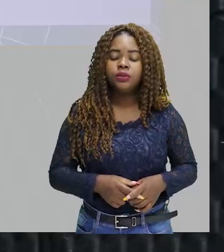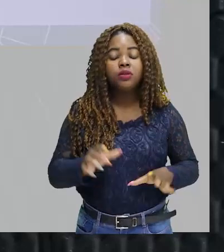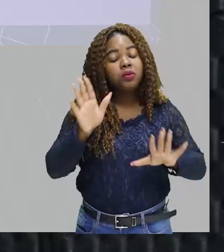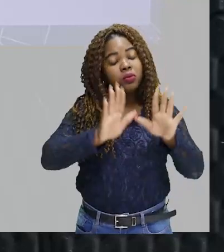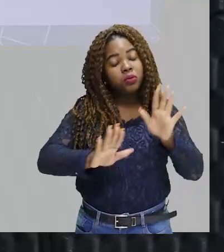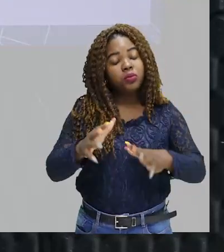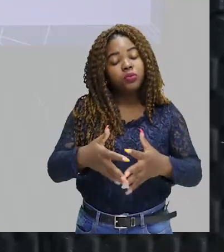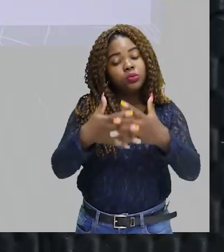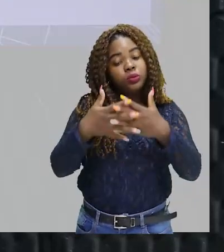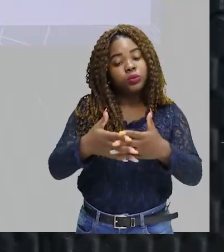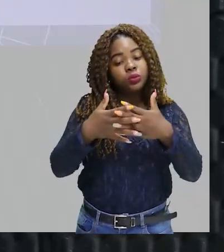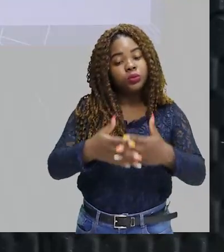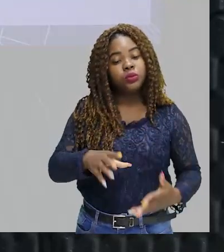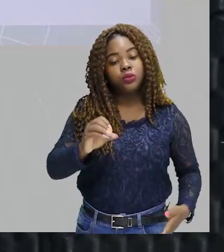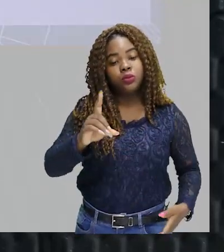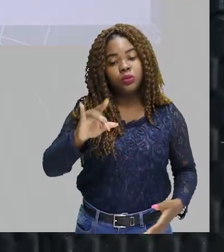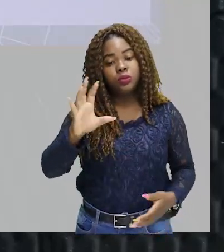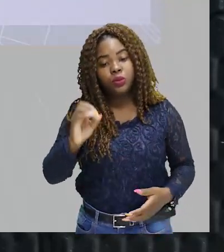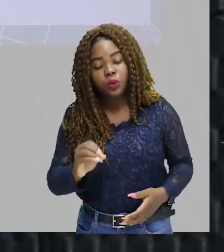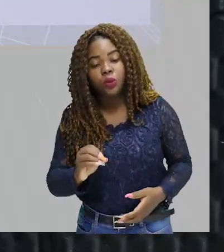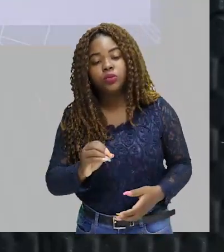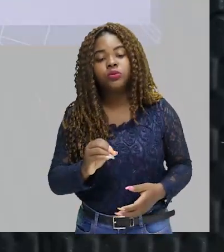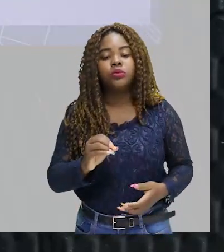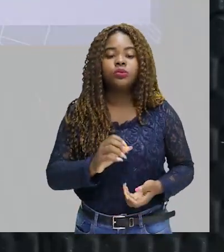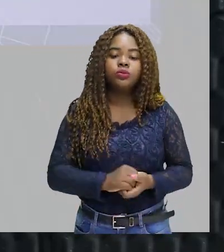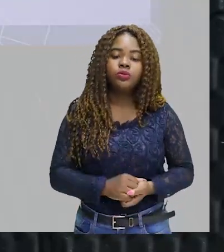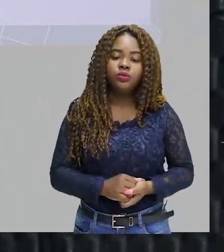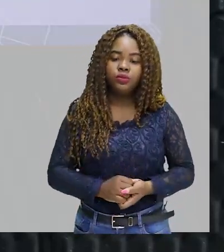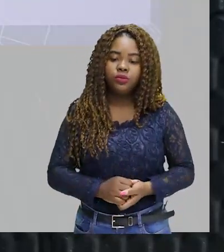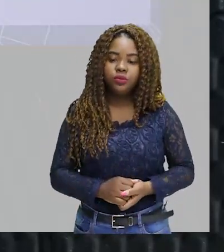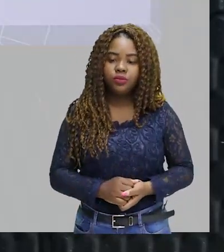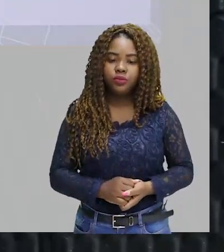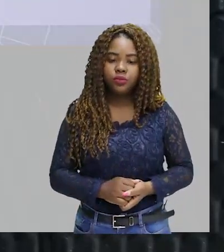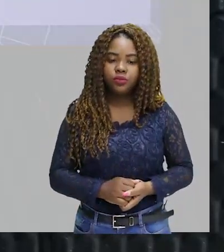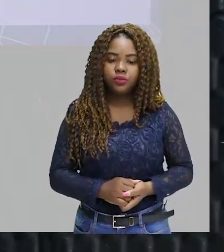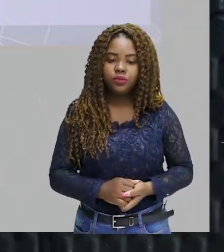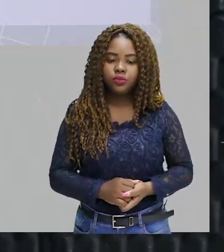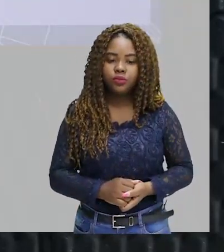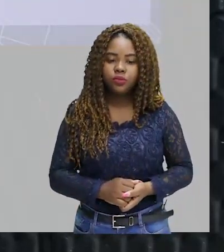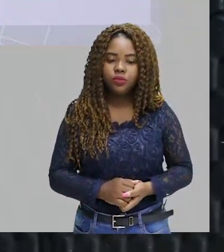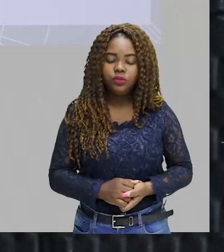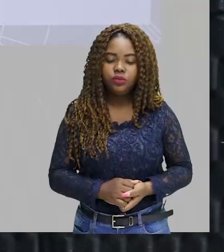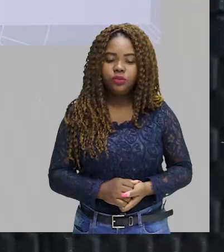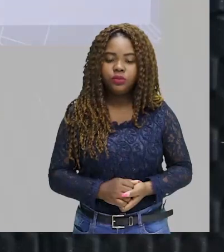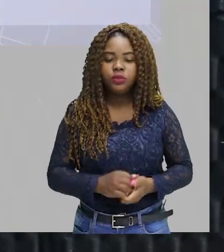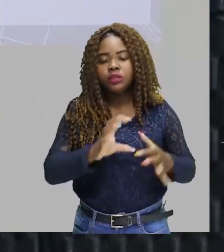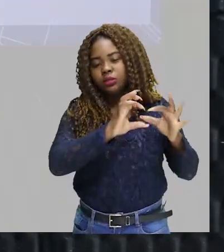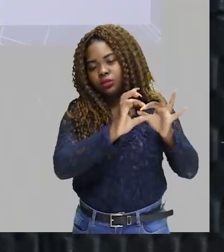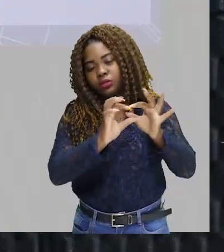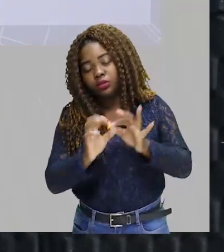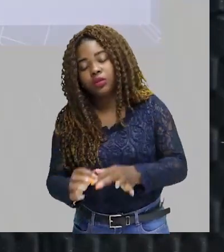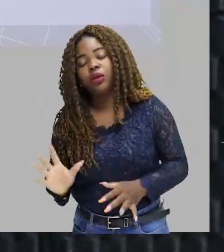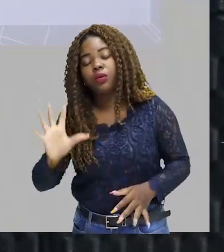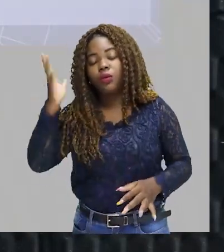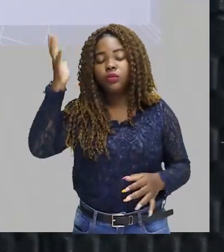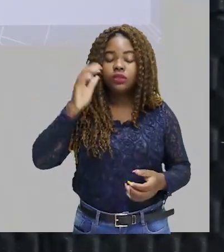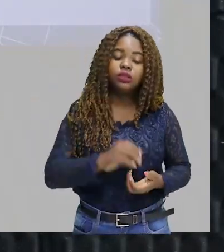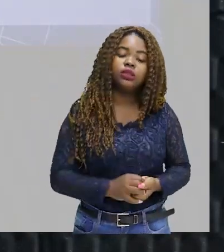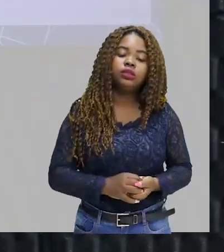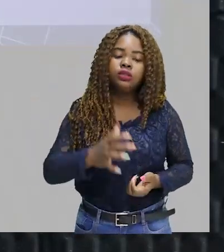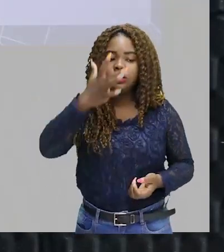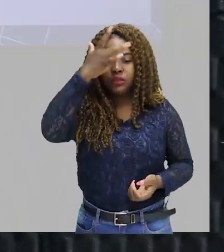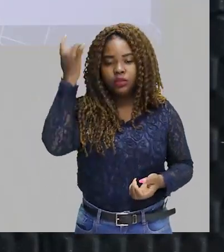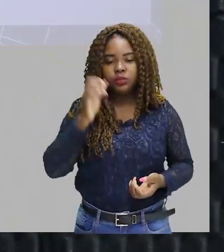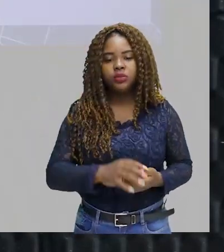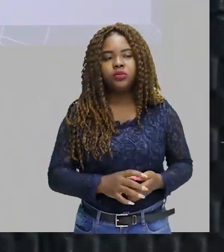não confundirem código com canal de comunicação. Essa questão do contexto também, acontece muitas pessoas